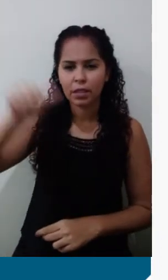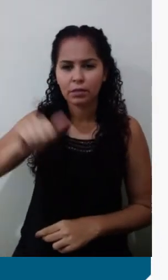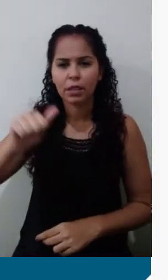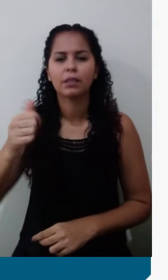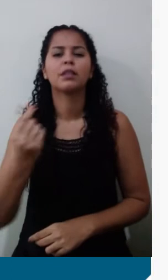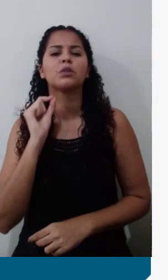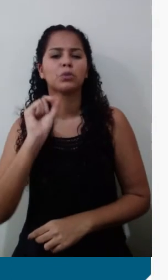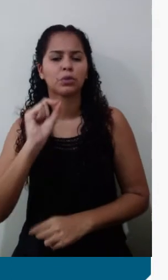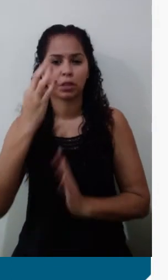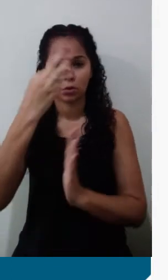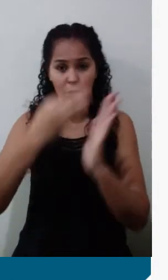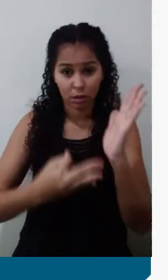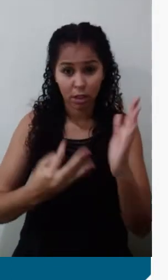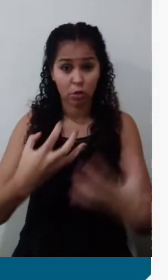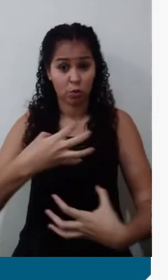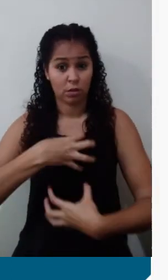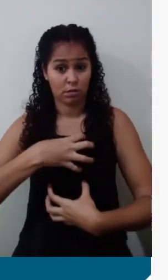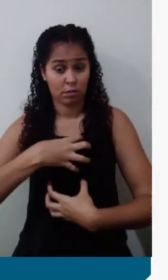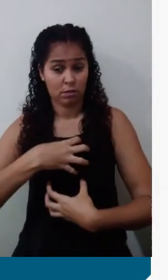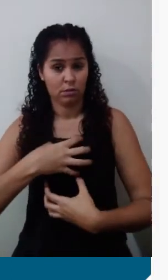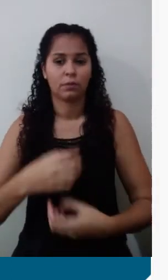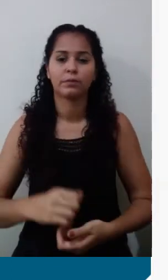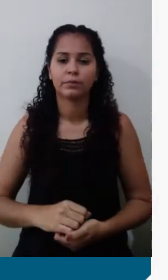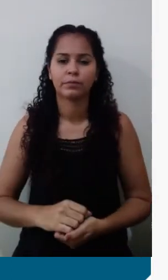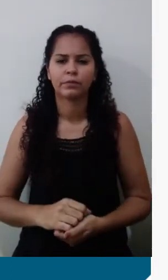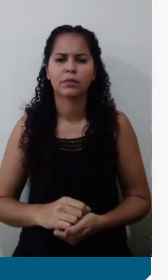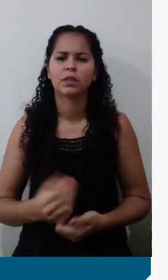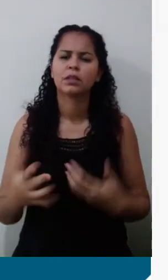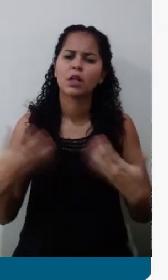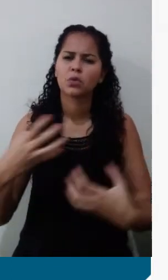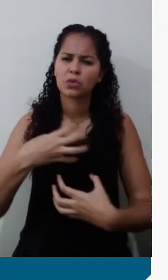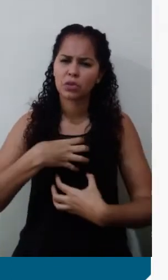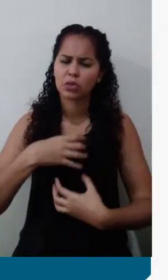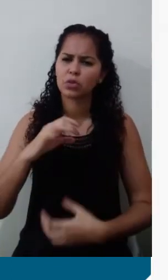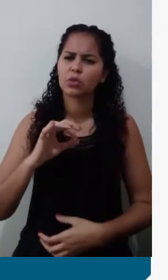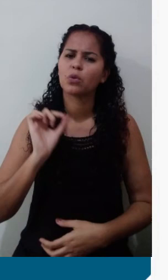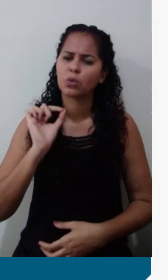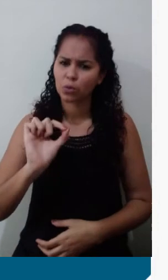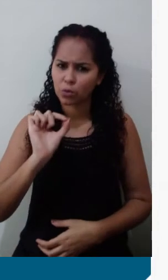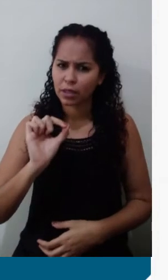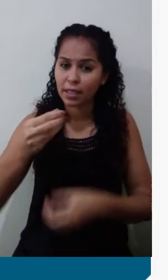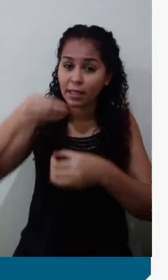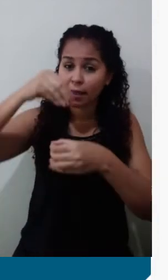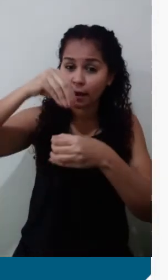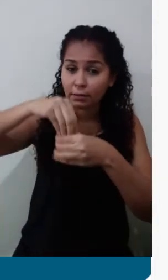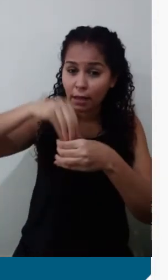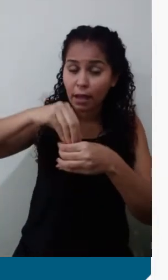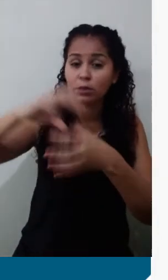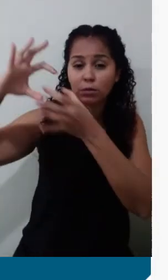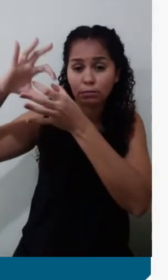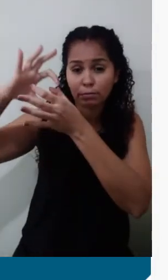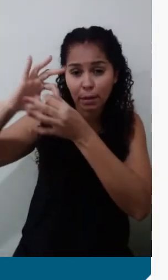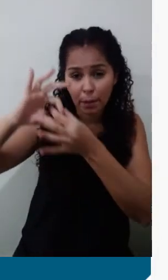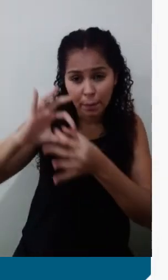a inteligibilidade do texto, ou seja, o seu sentido. E não é o sentido nele mesmo, é o sentido